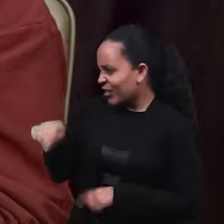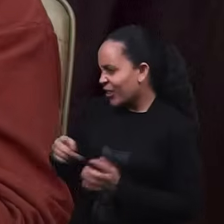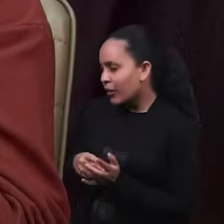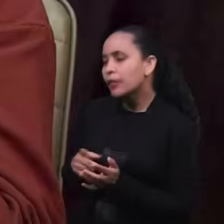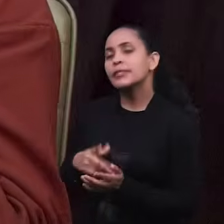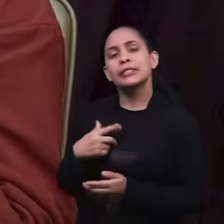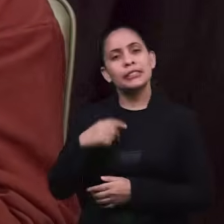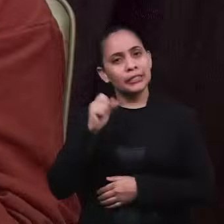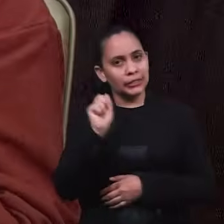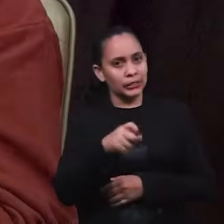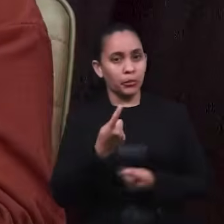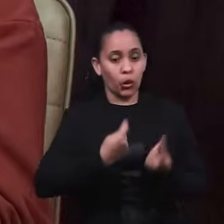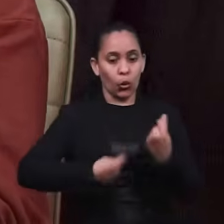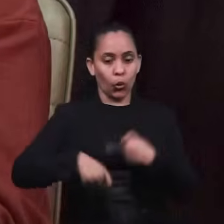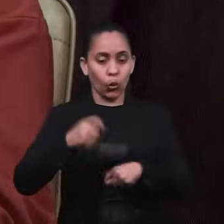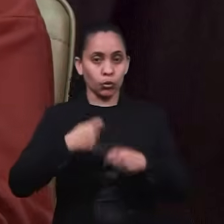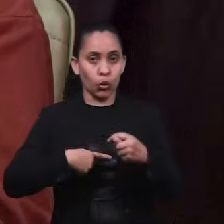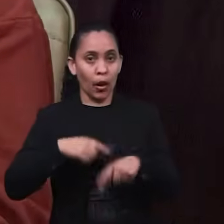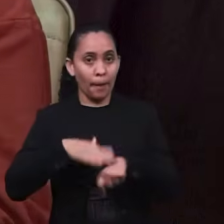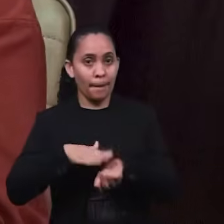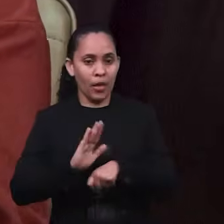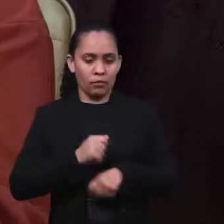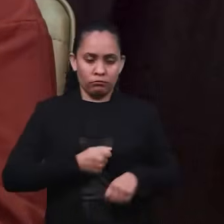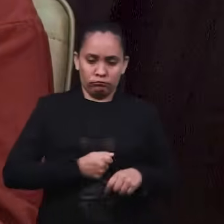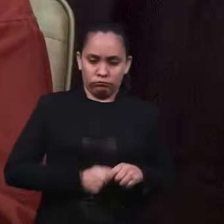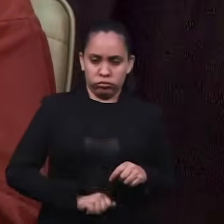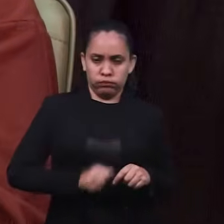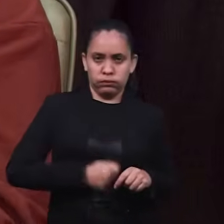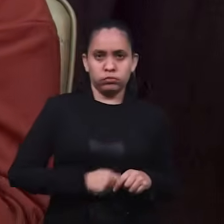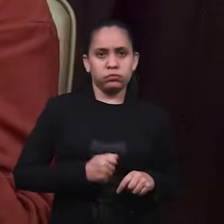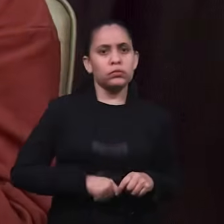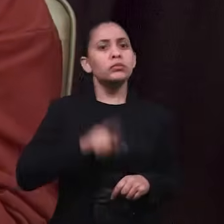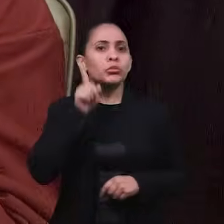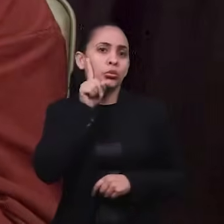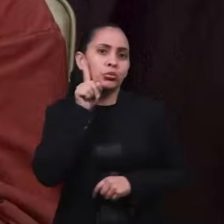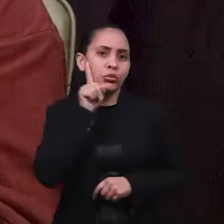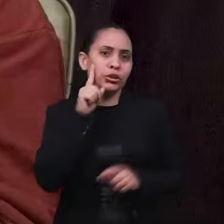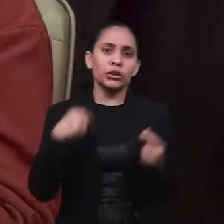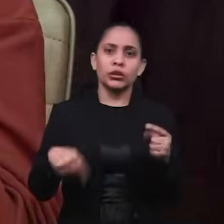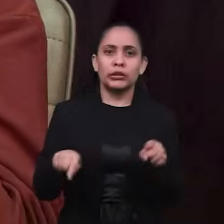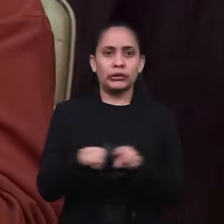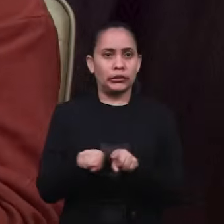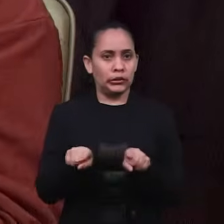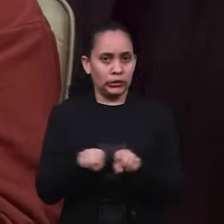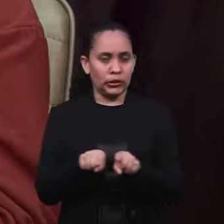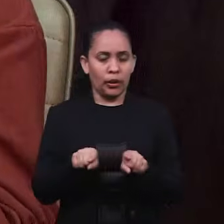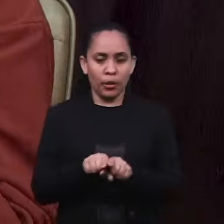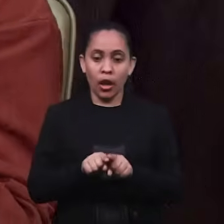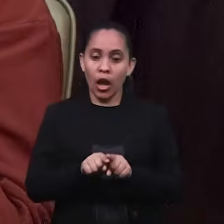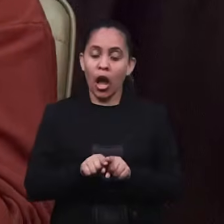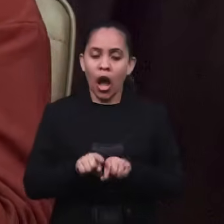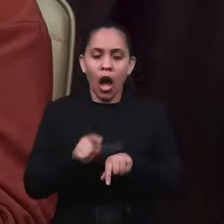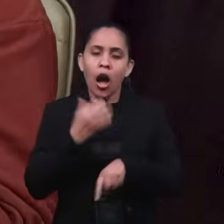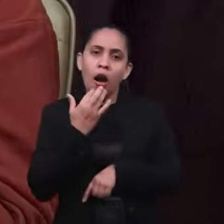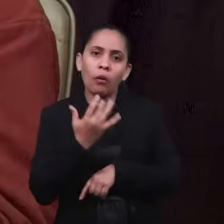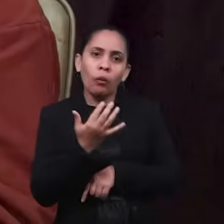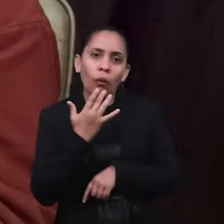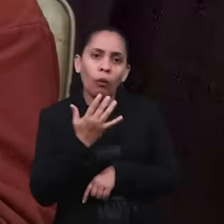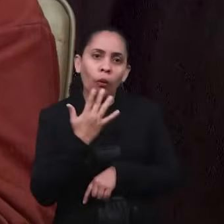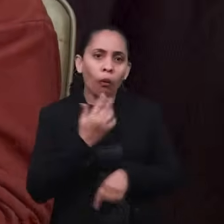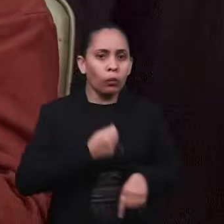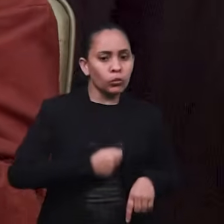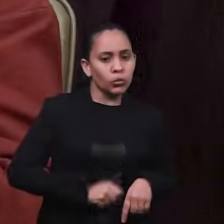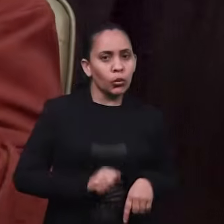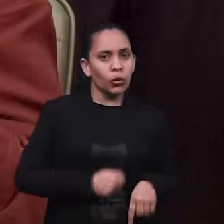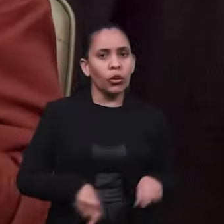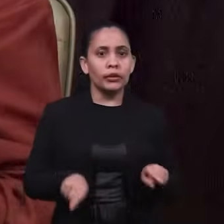assim, para ter um controle maior da evacuação diária, né? Consistência de fezes, coloração, diminuição de